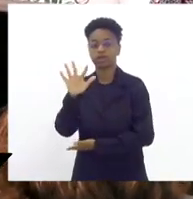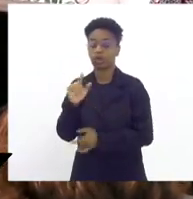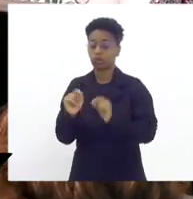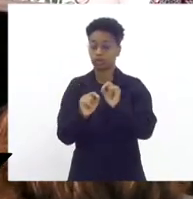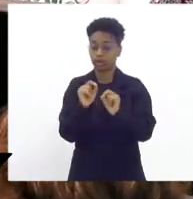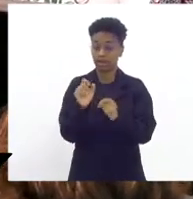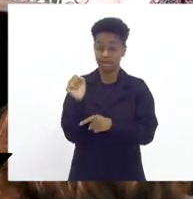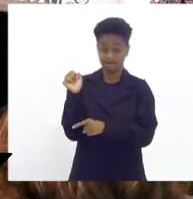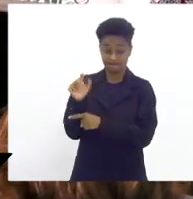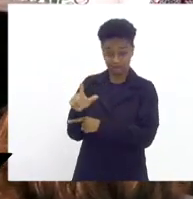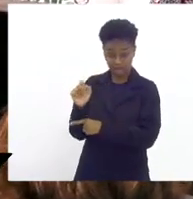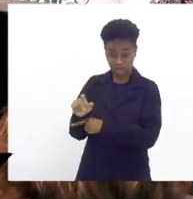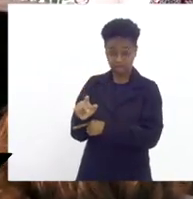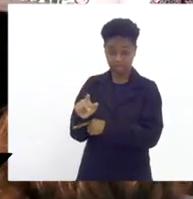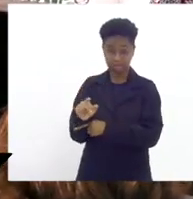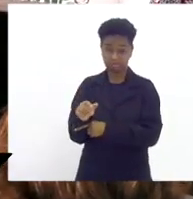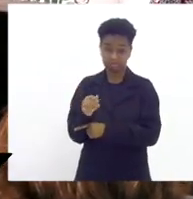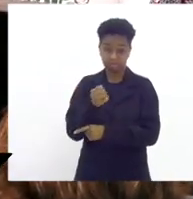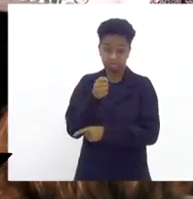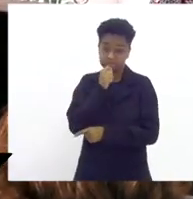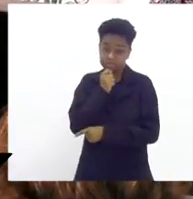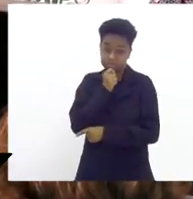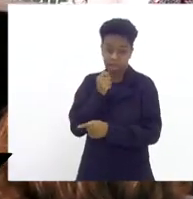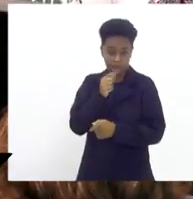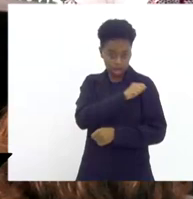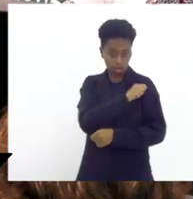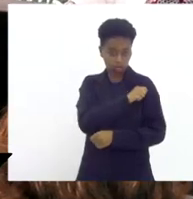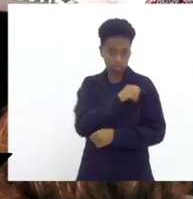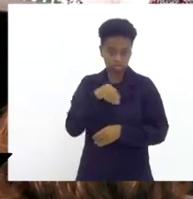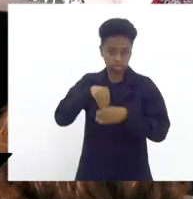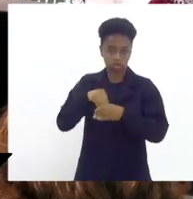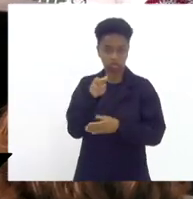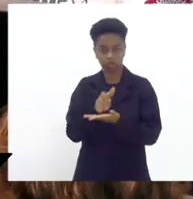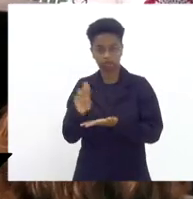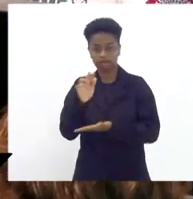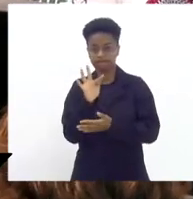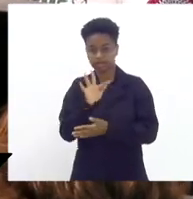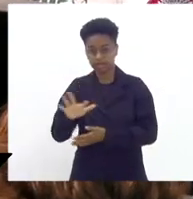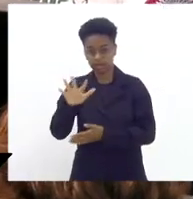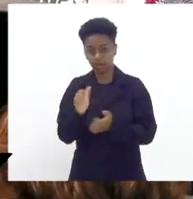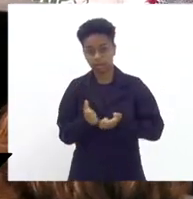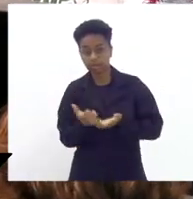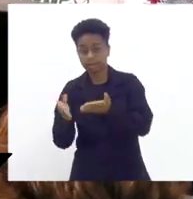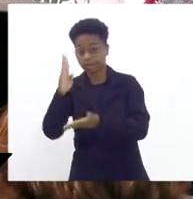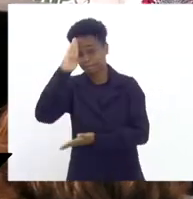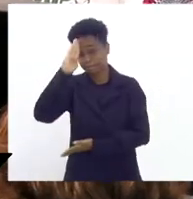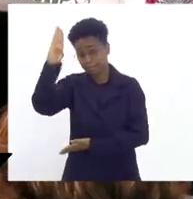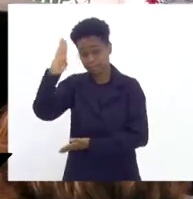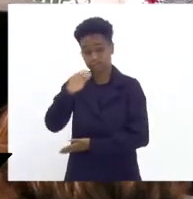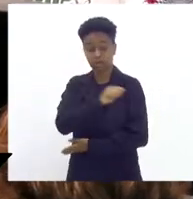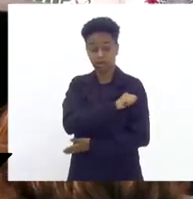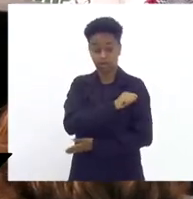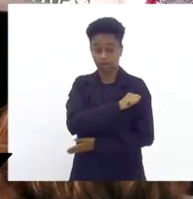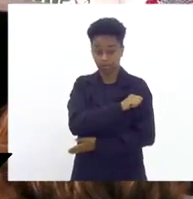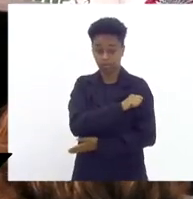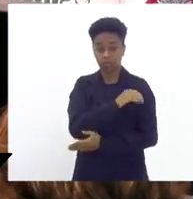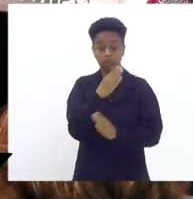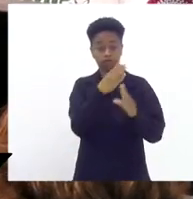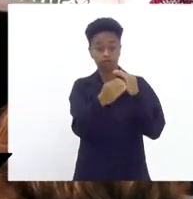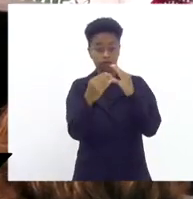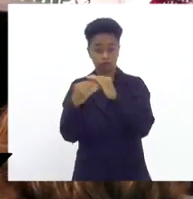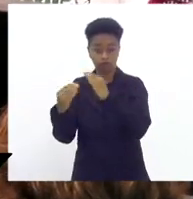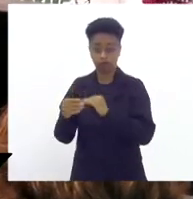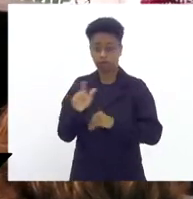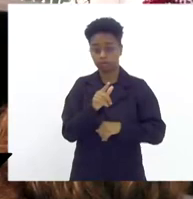as vagas ociosas das universidades federais e destiná-las prioritariamente para refugiados e